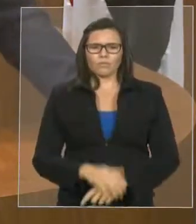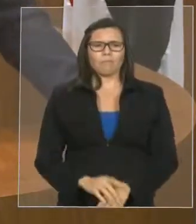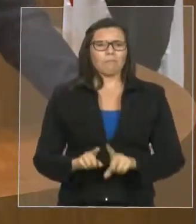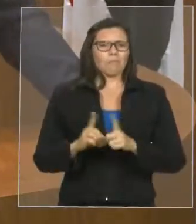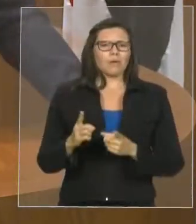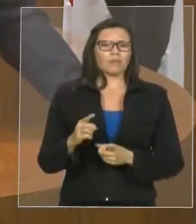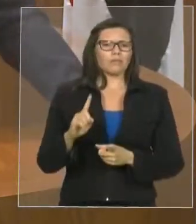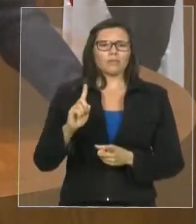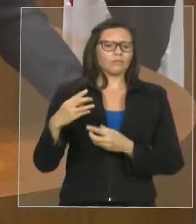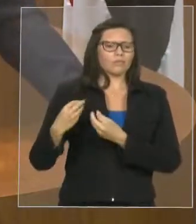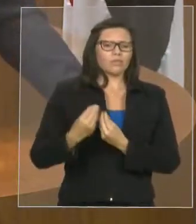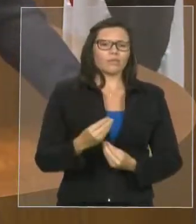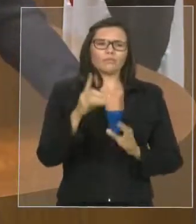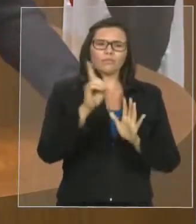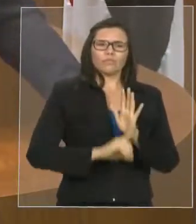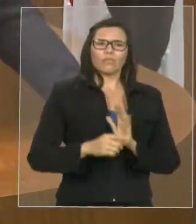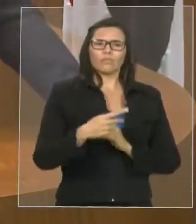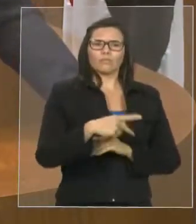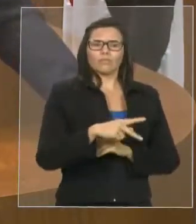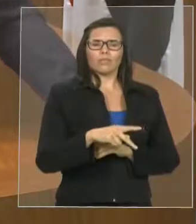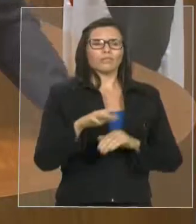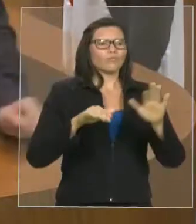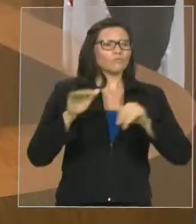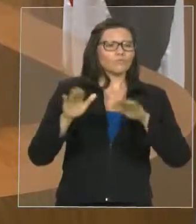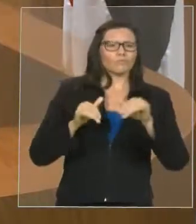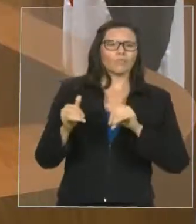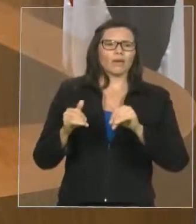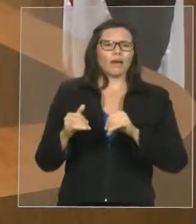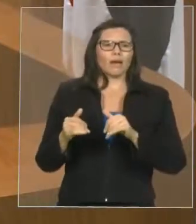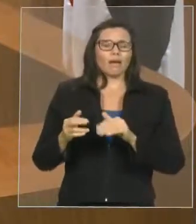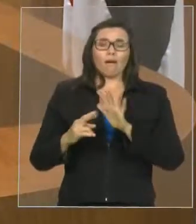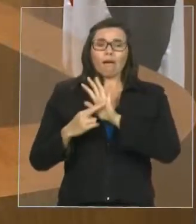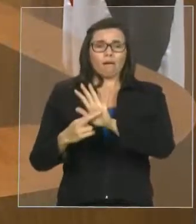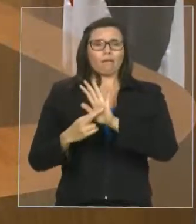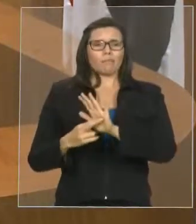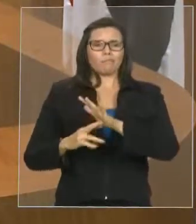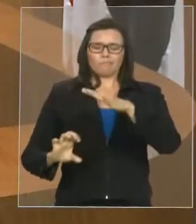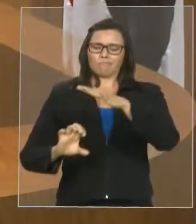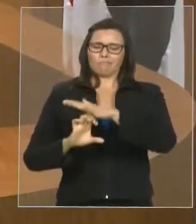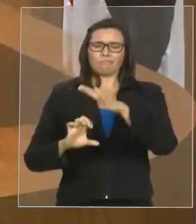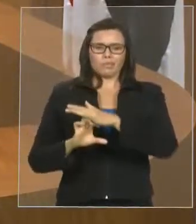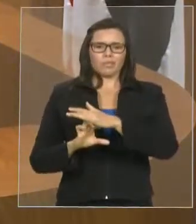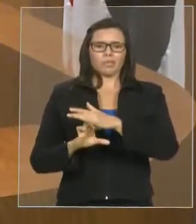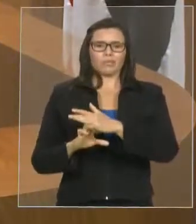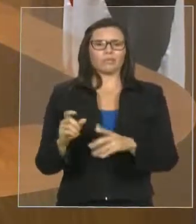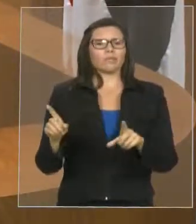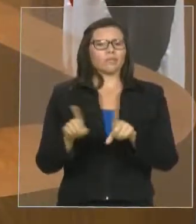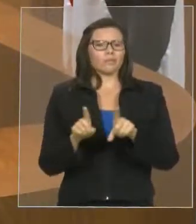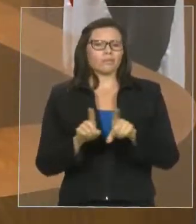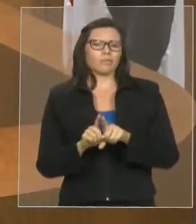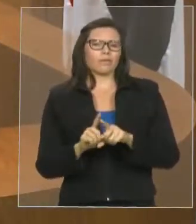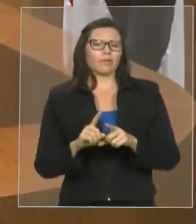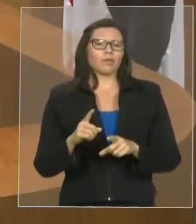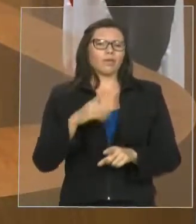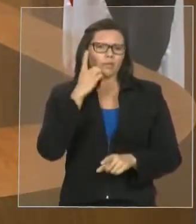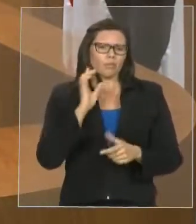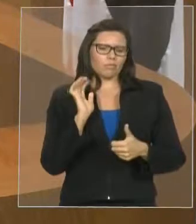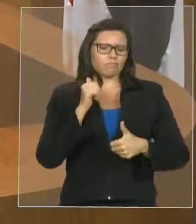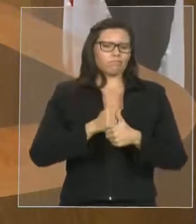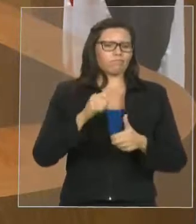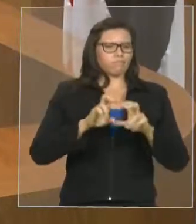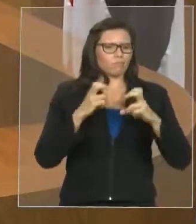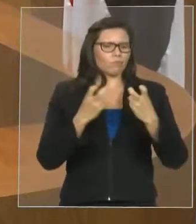com os micro e pequenos empresários, discutida com os membros da Comissão de Assuntos Econômicos, porque foi trazida através de